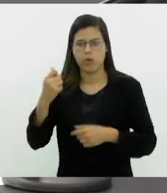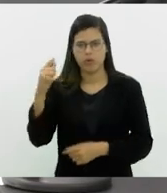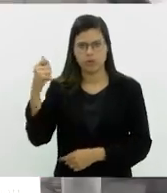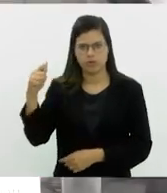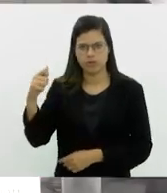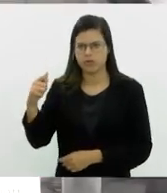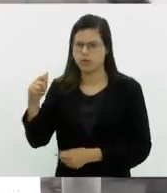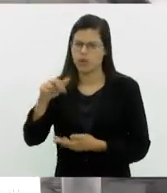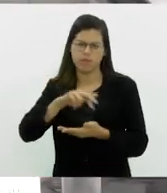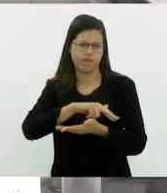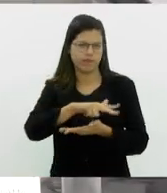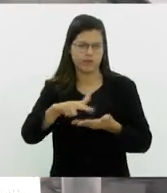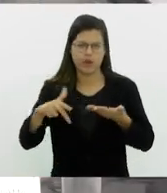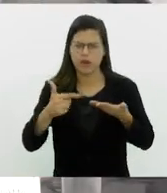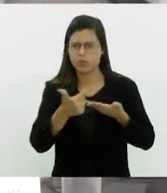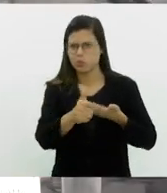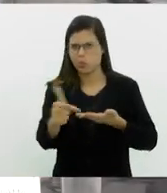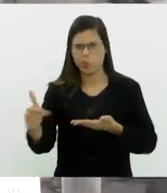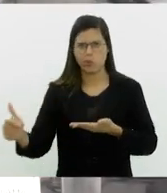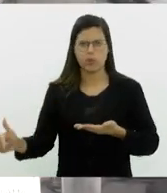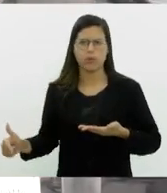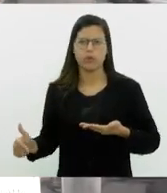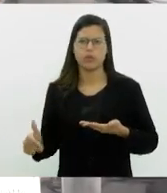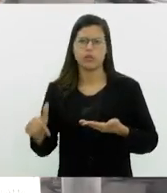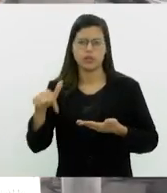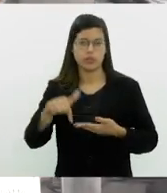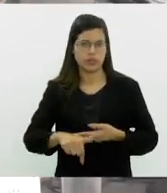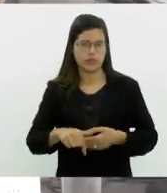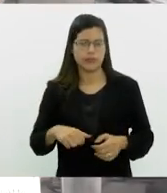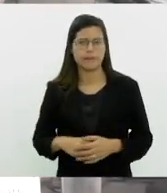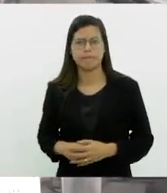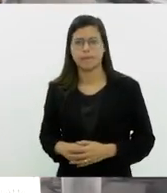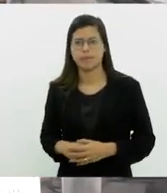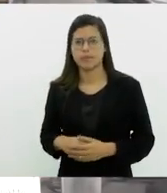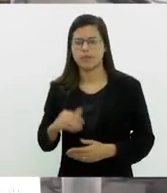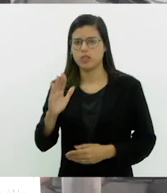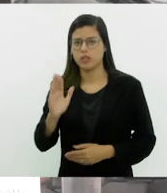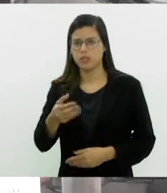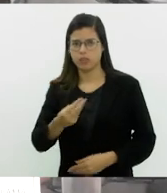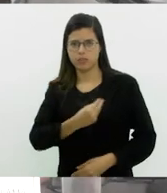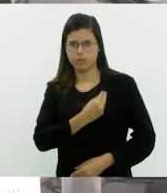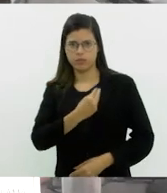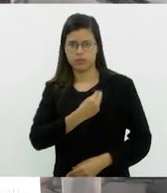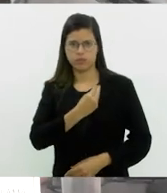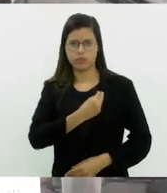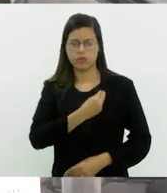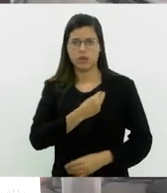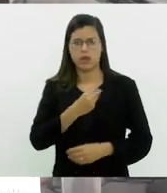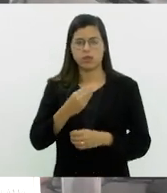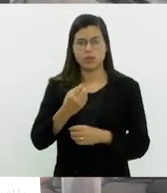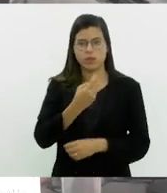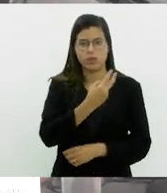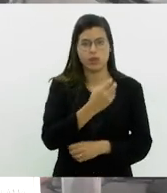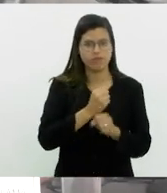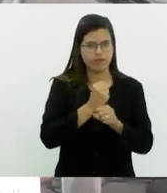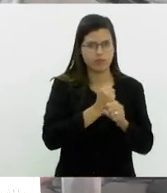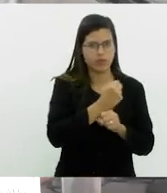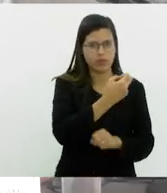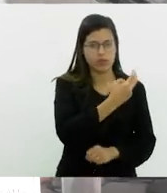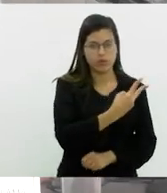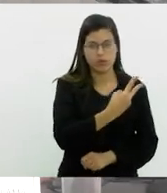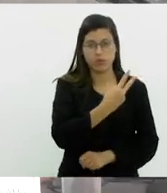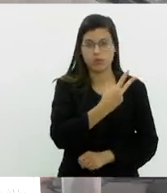Vera, vários outros que estão aqui, outras, sobretudo, que estão aqui, já participaram dessa questão em 2012, 12 anos